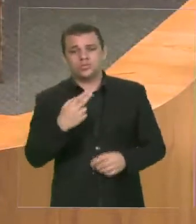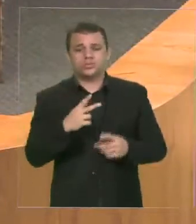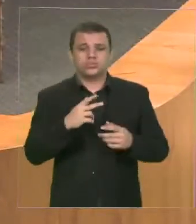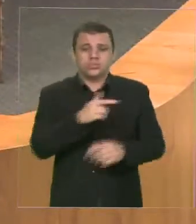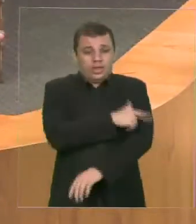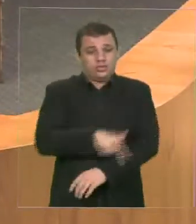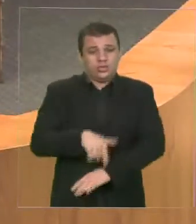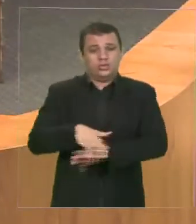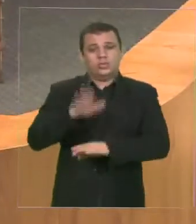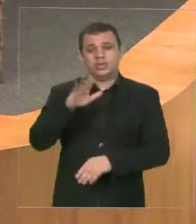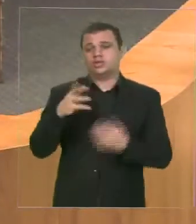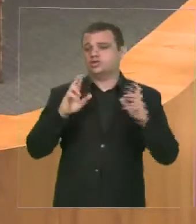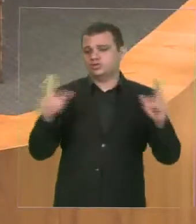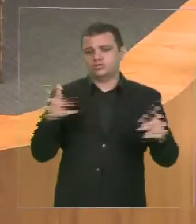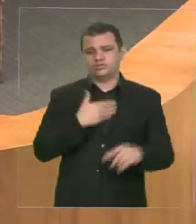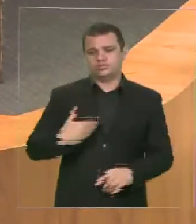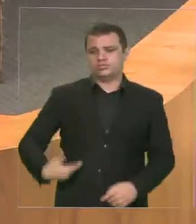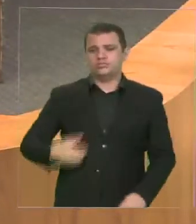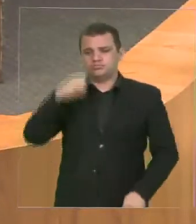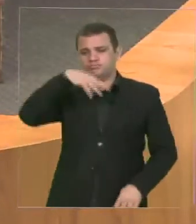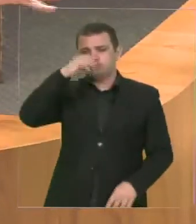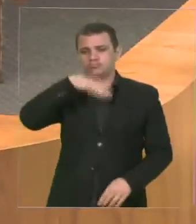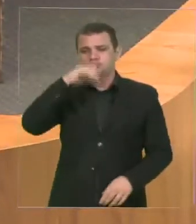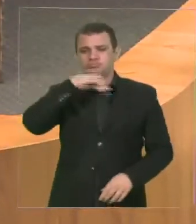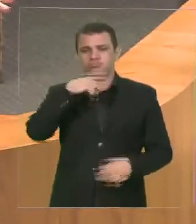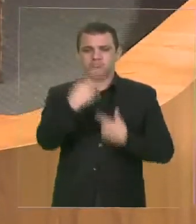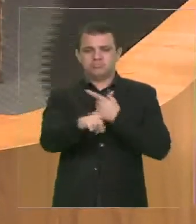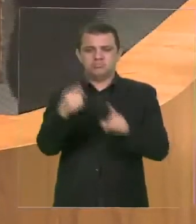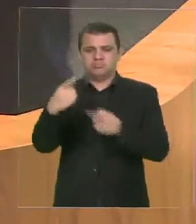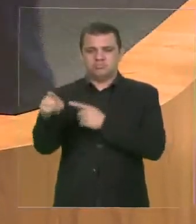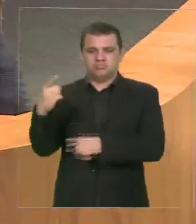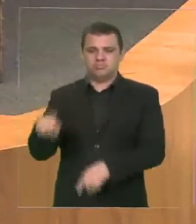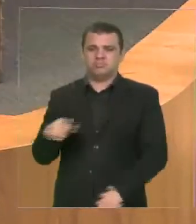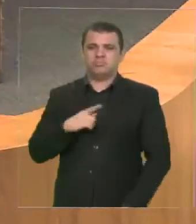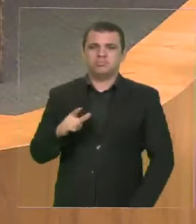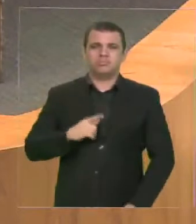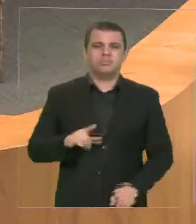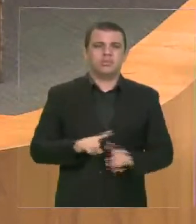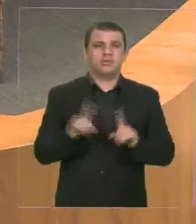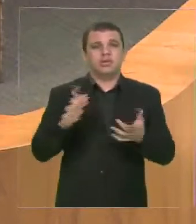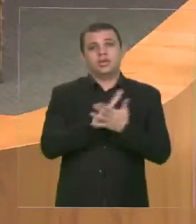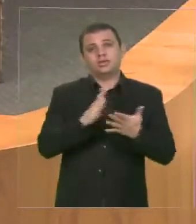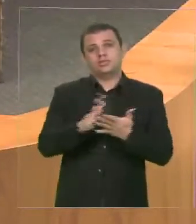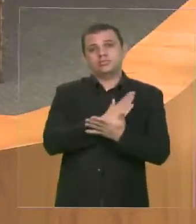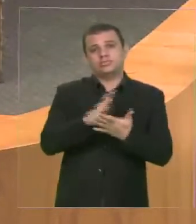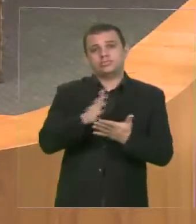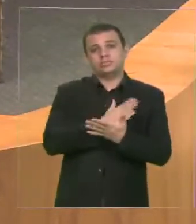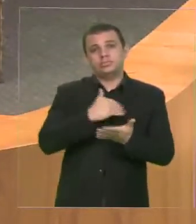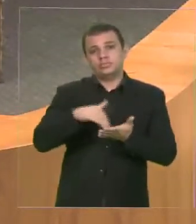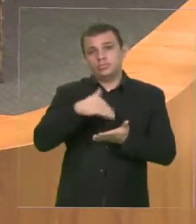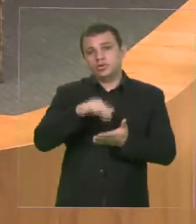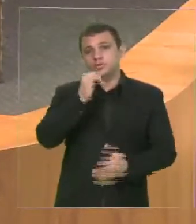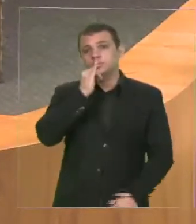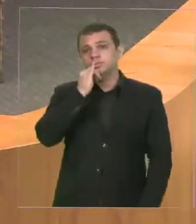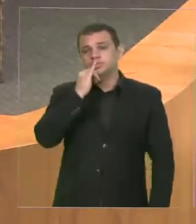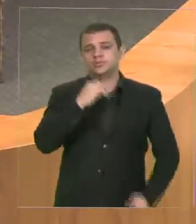que o governador não sabe fazer. Ele parte para a agressão e não sabe fazer isso. Mas alguns de seus secretários, a exemplo do Marcelo, que